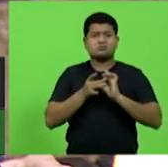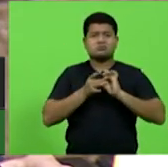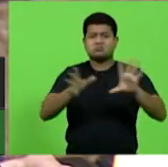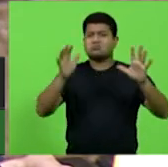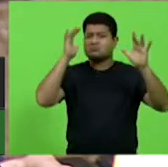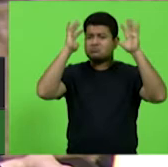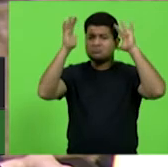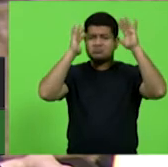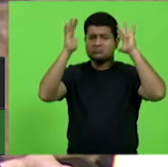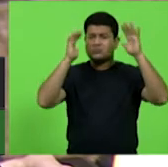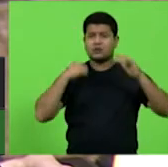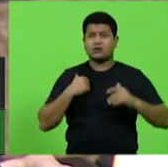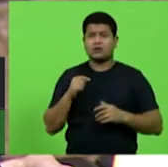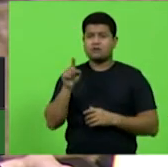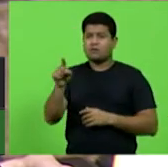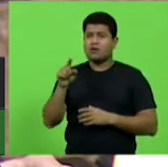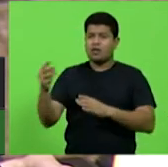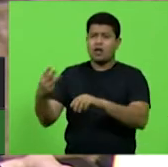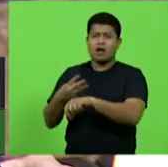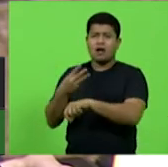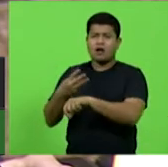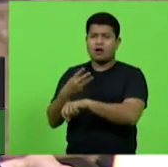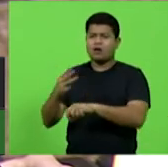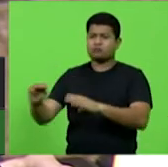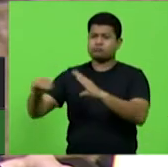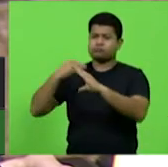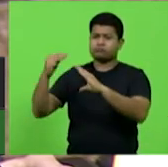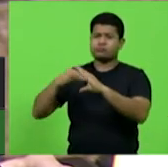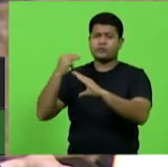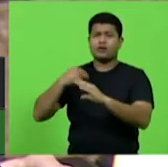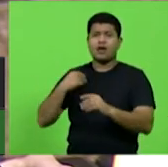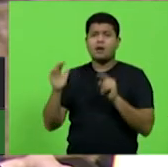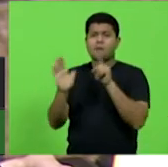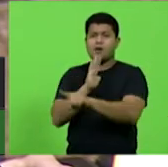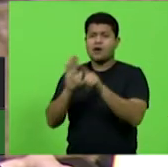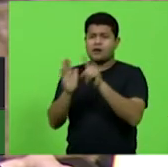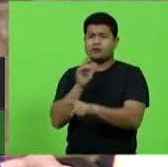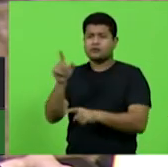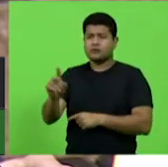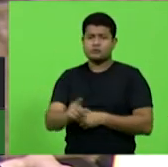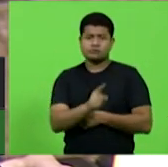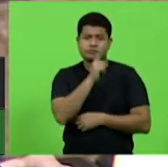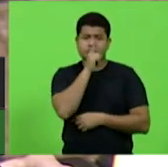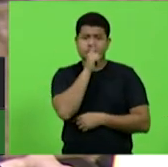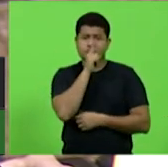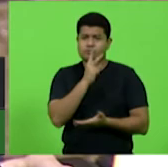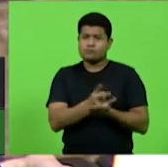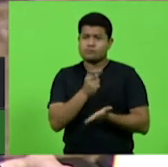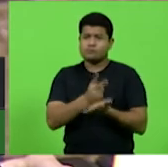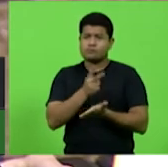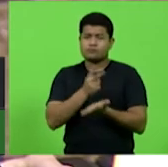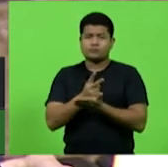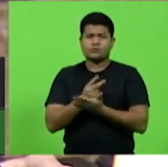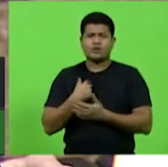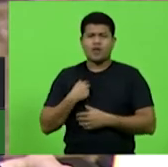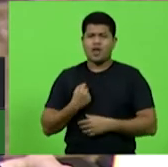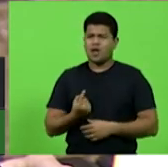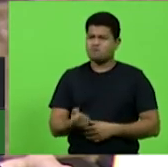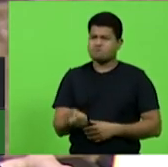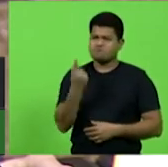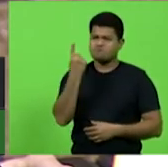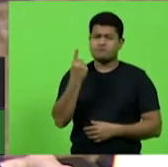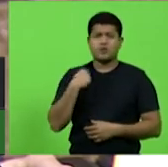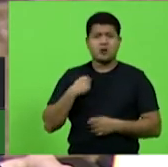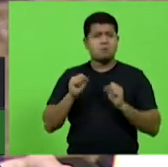em conversas comigo, quando eu lhe questiono sobre o tema, é muito suspeito. O senhor me permite pensar qualquer